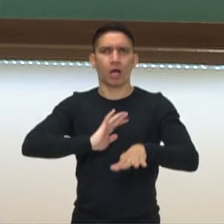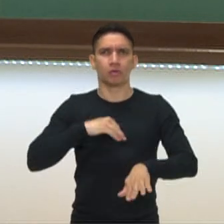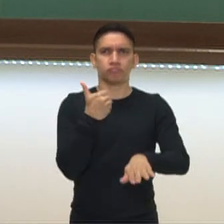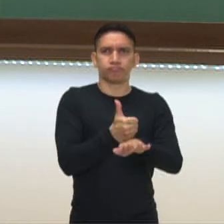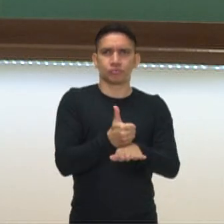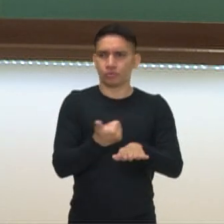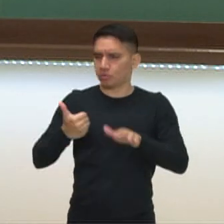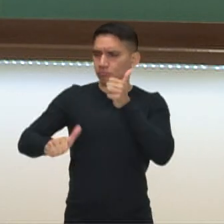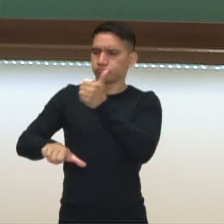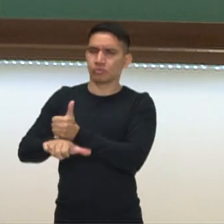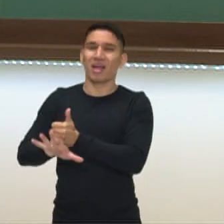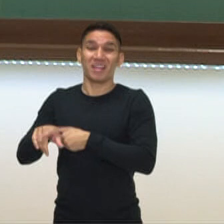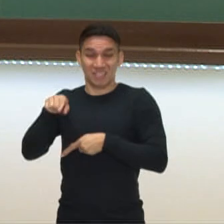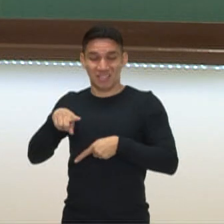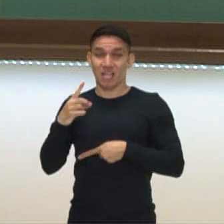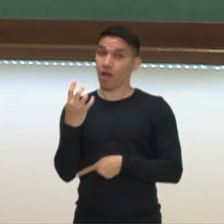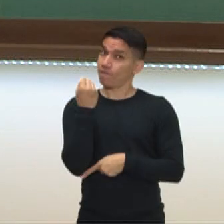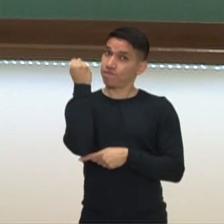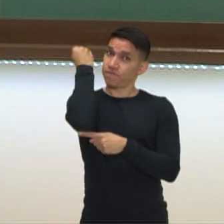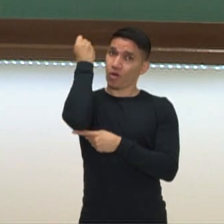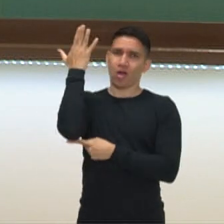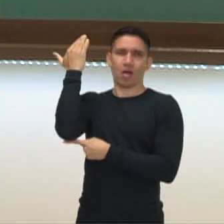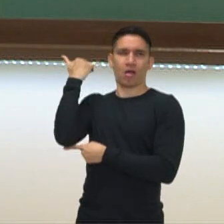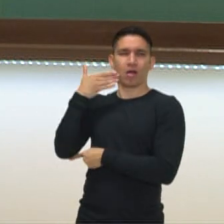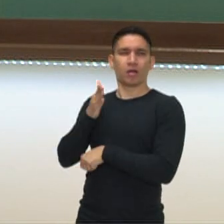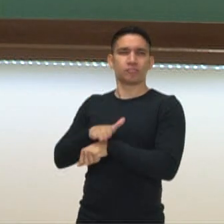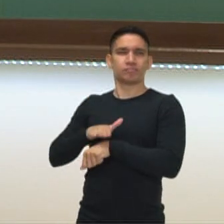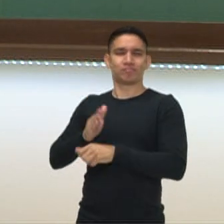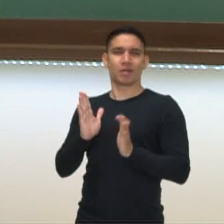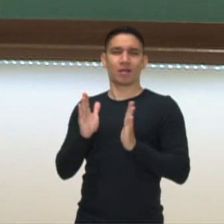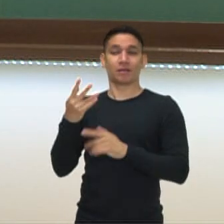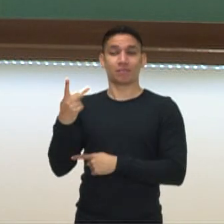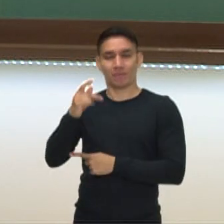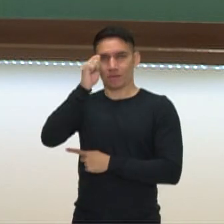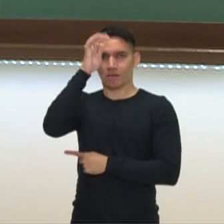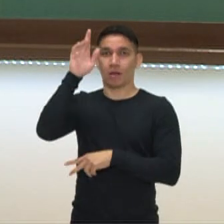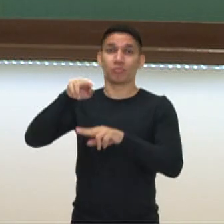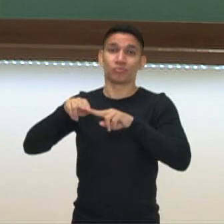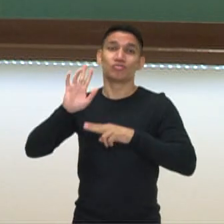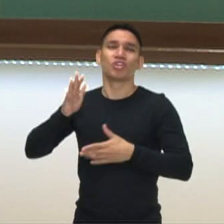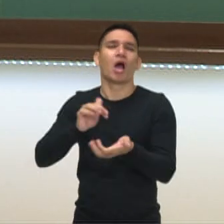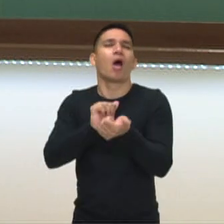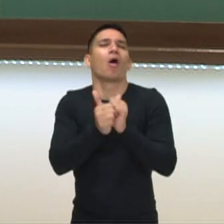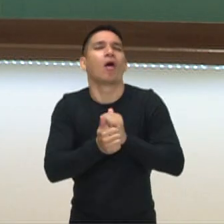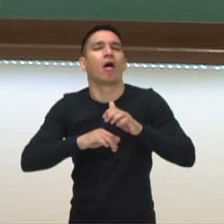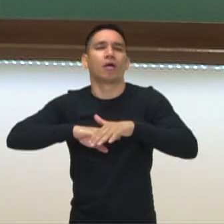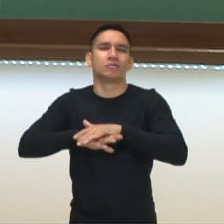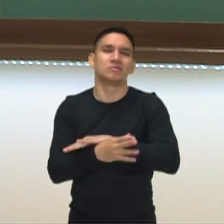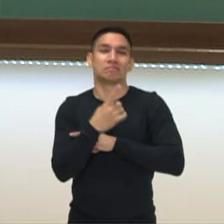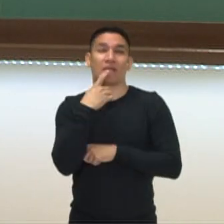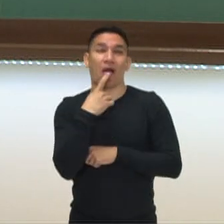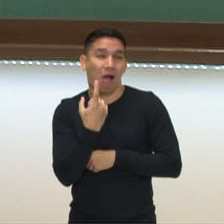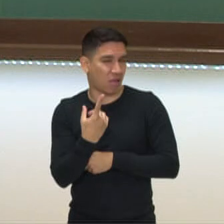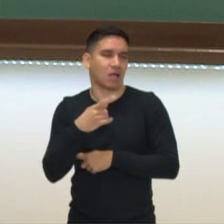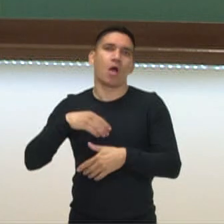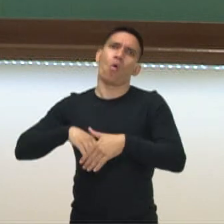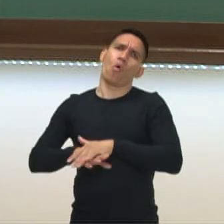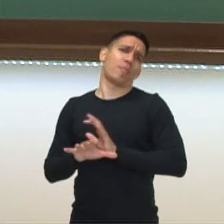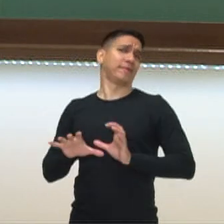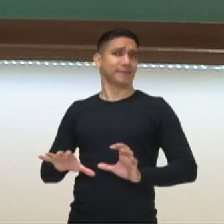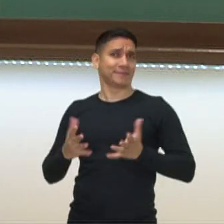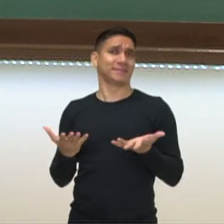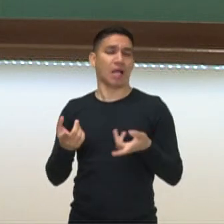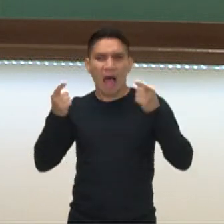forte na mitologia deles. E o que acontece? O pessoal estava acostumado exatamente com aquele esporte com sangue, aquele esporte com aventura,